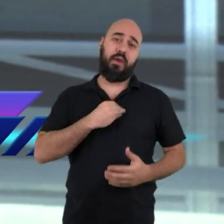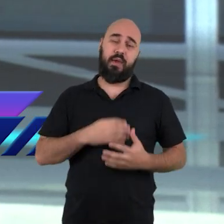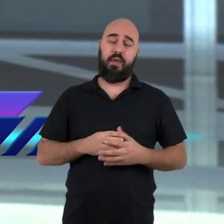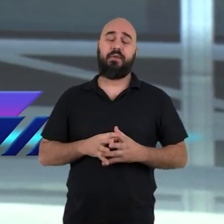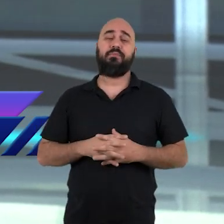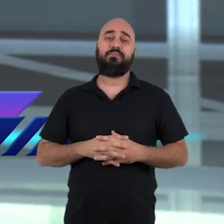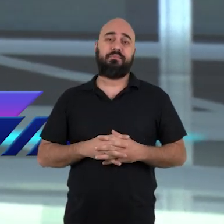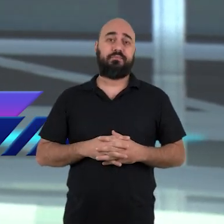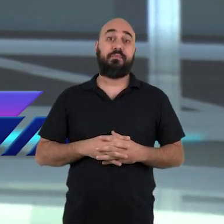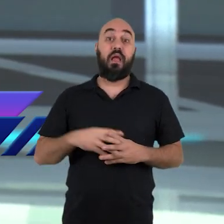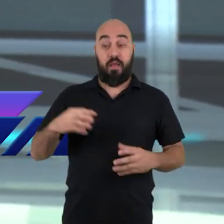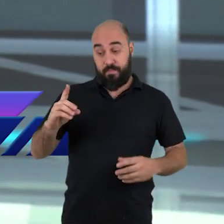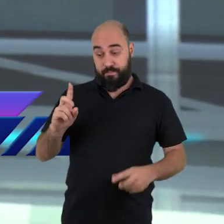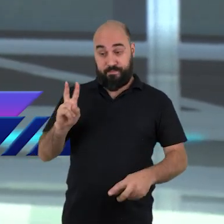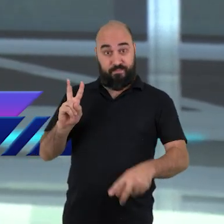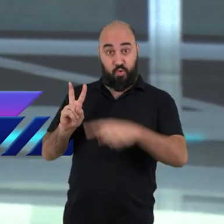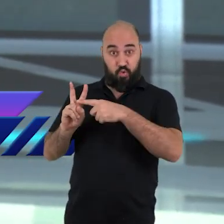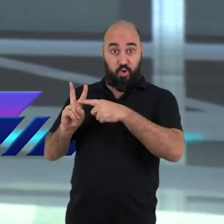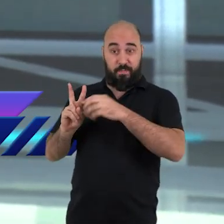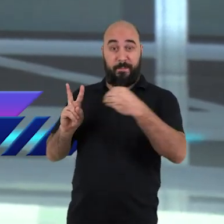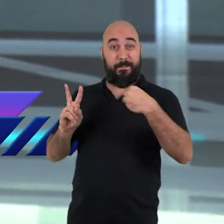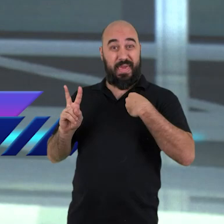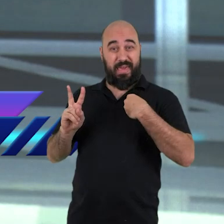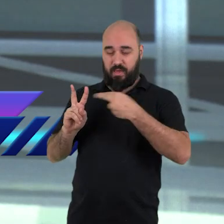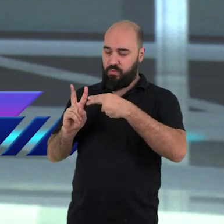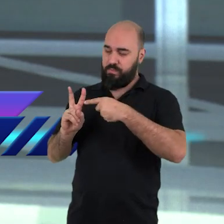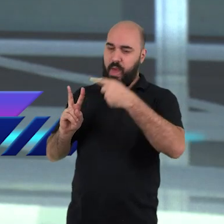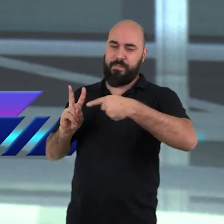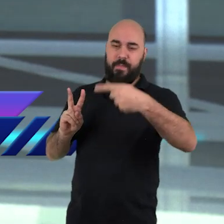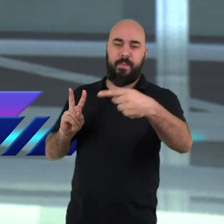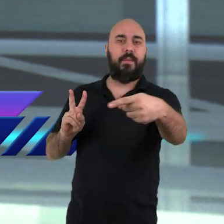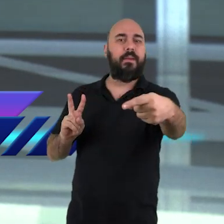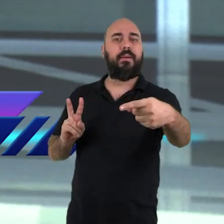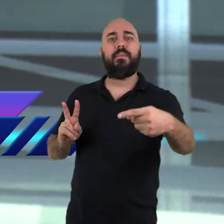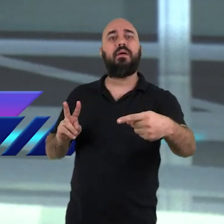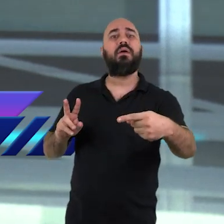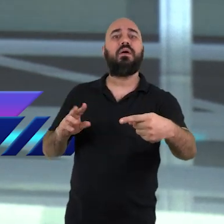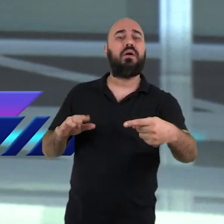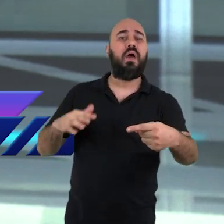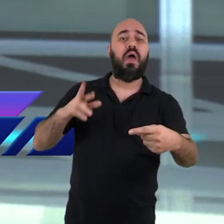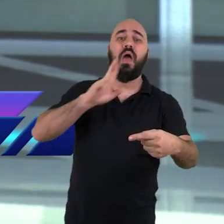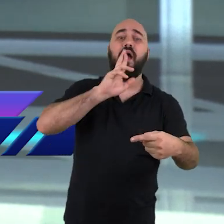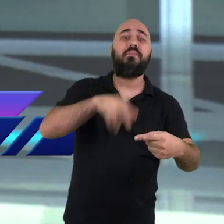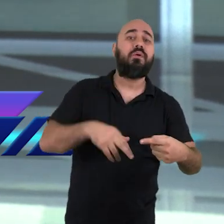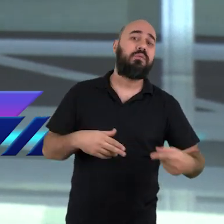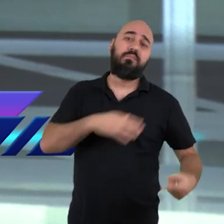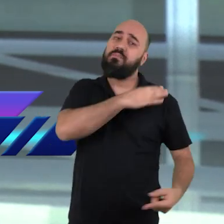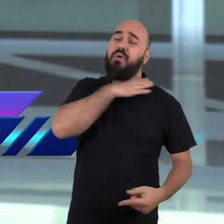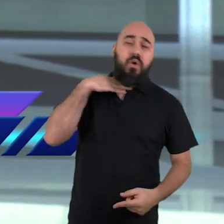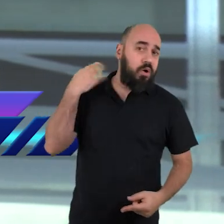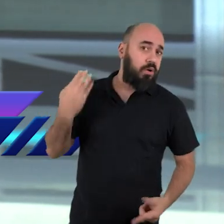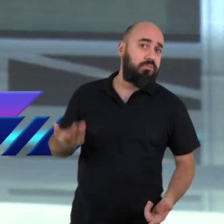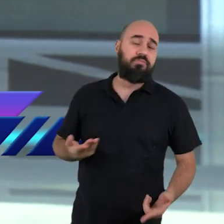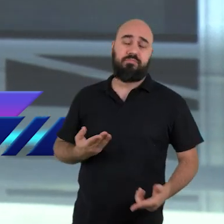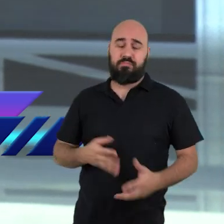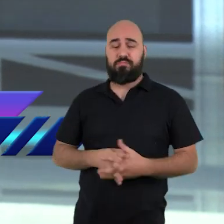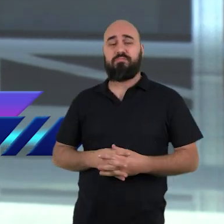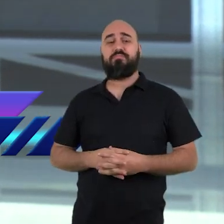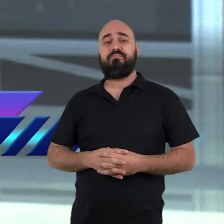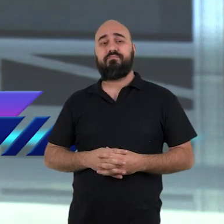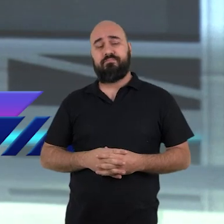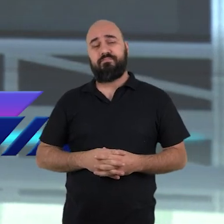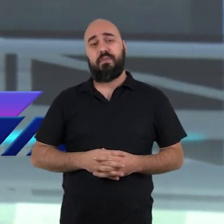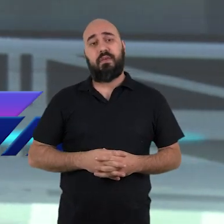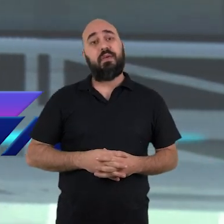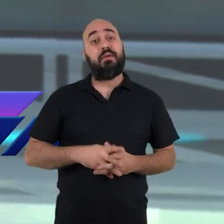pecadores. A consequência do pecado é a morte. Mas Deus nos ama, e por nos amar, Deus não poderia